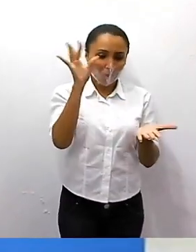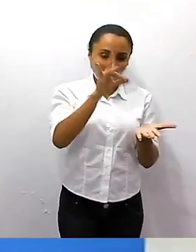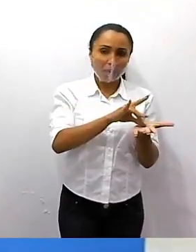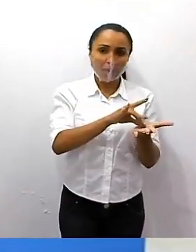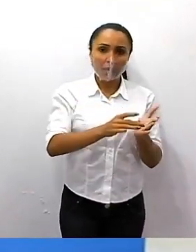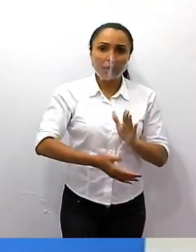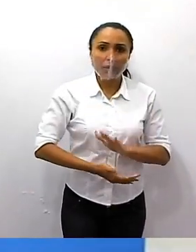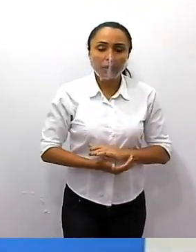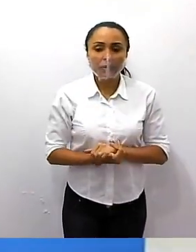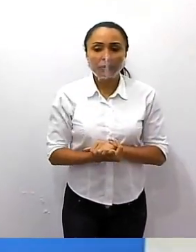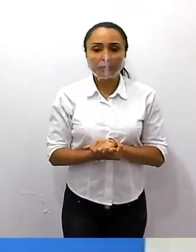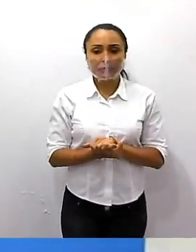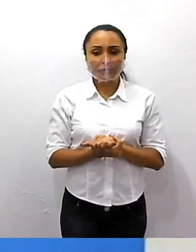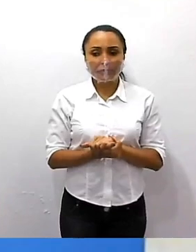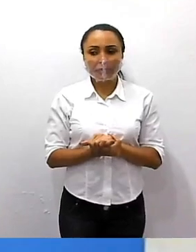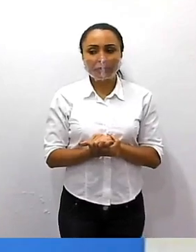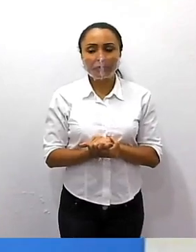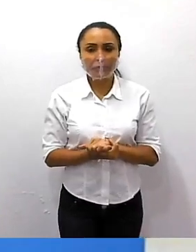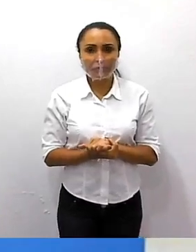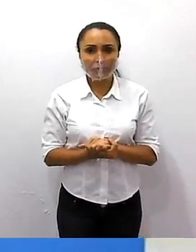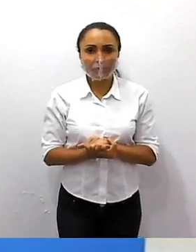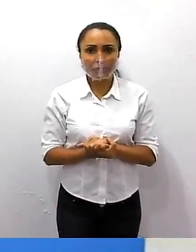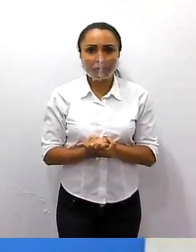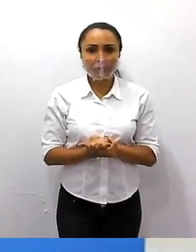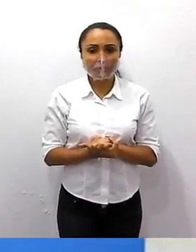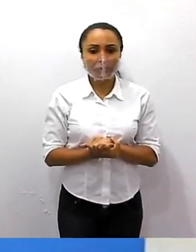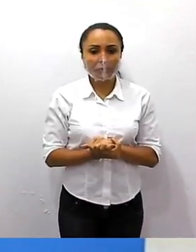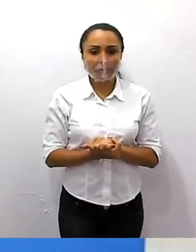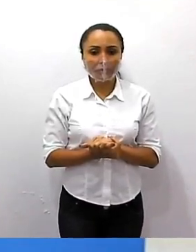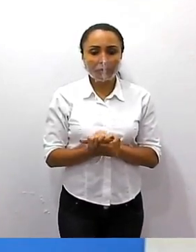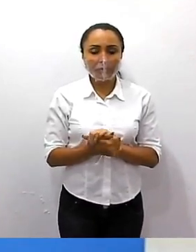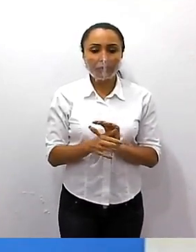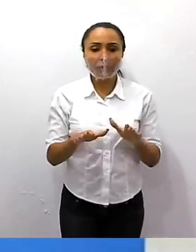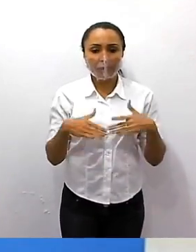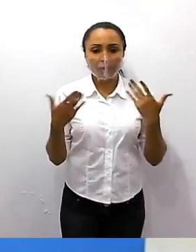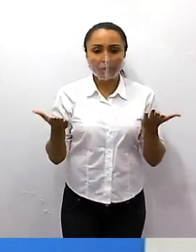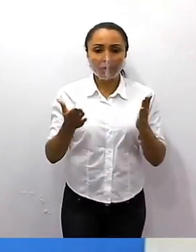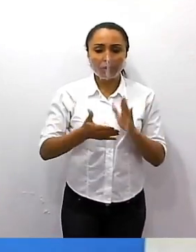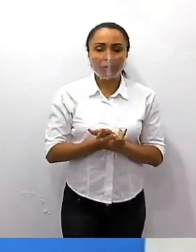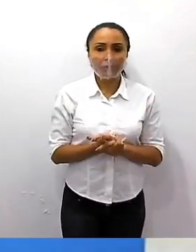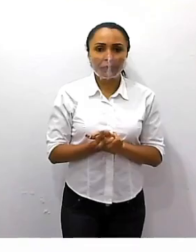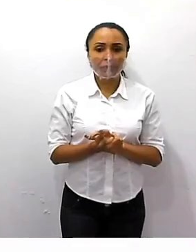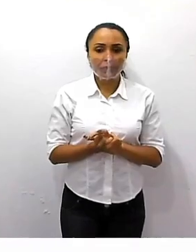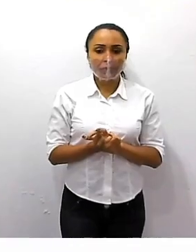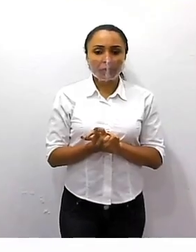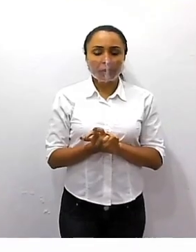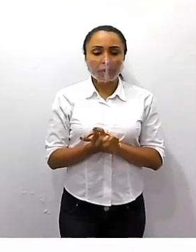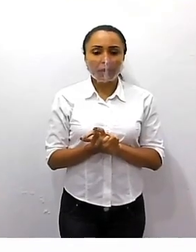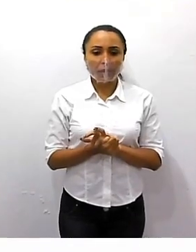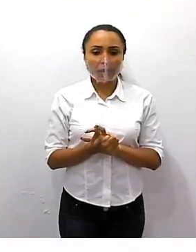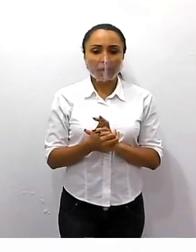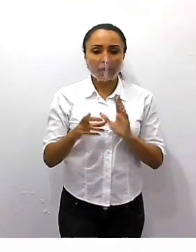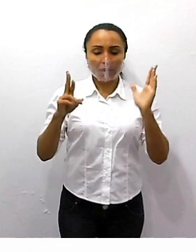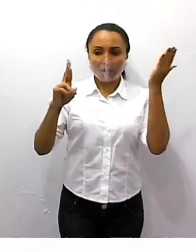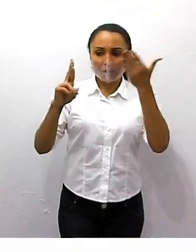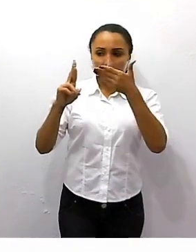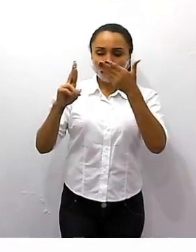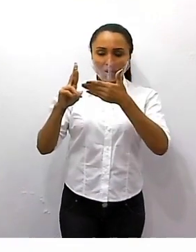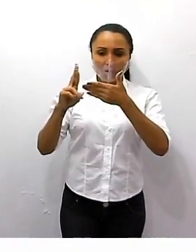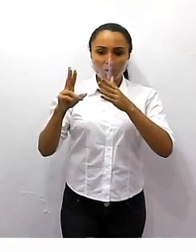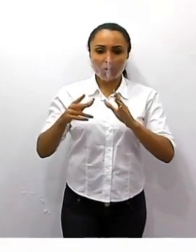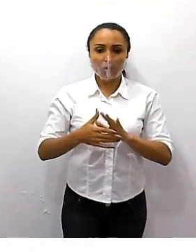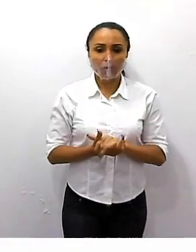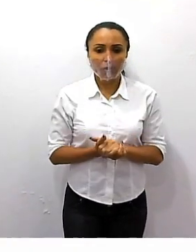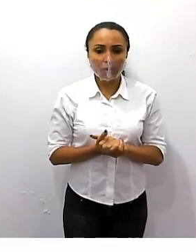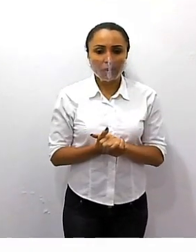né? Agora esse Brasil de verdade, não mais idealizado. Então a resposta certa está aí na sua tela. Você, fera do EducaPE, é